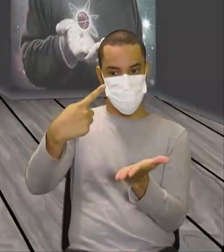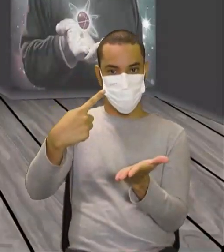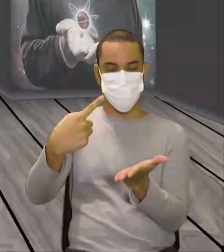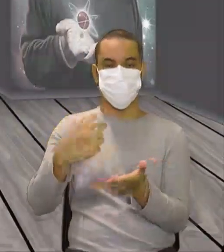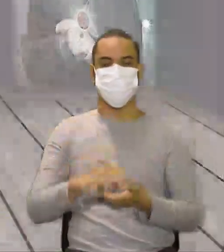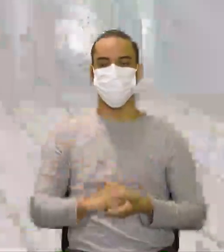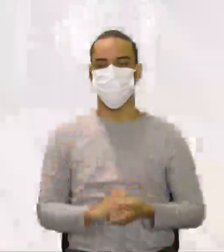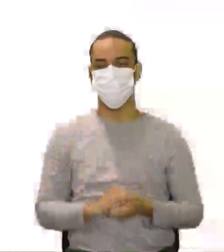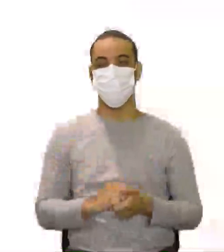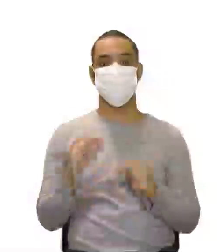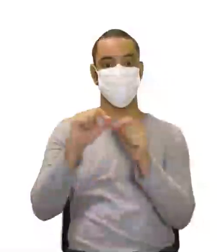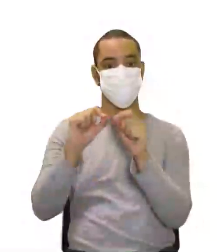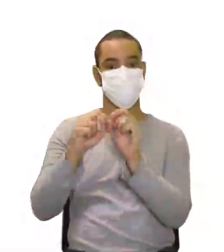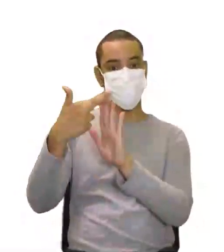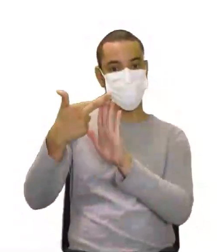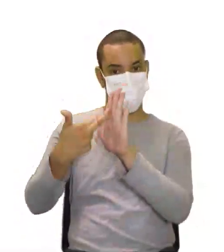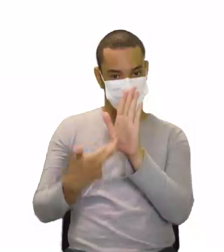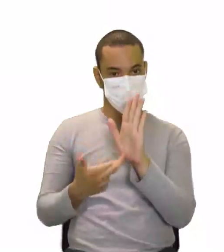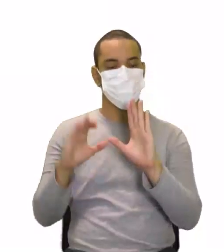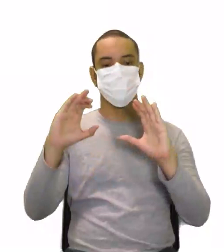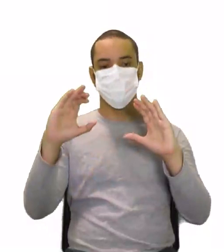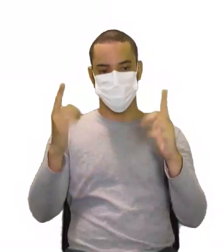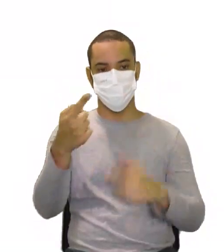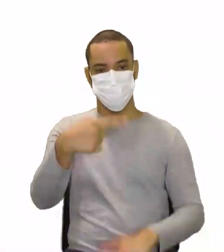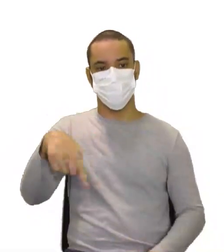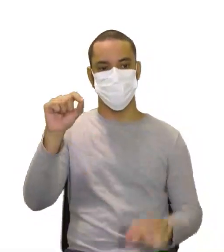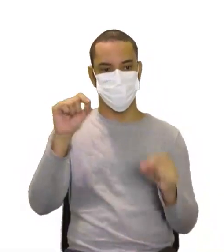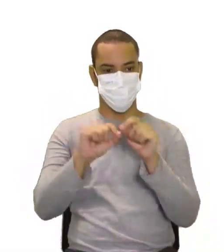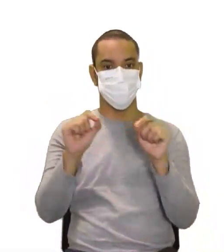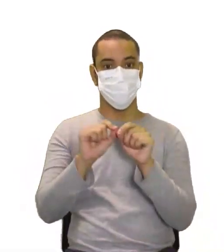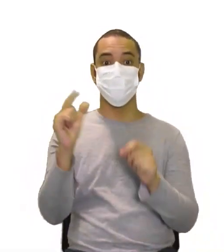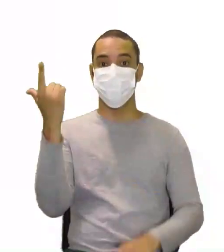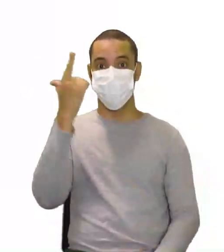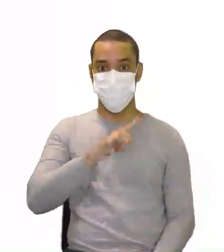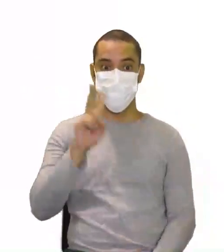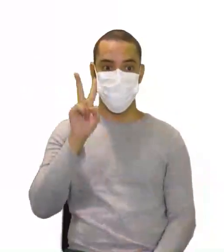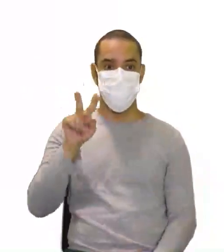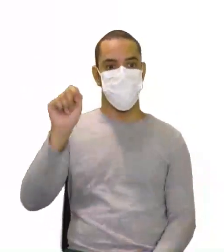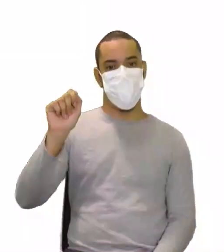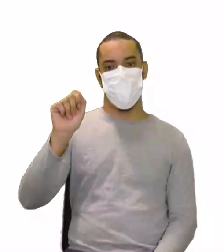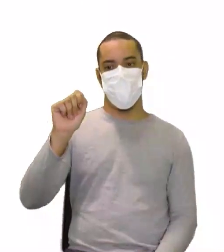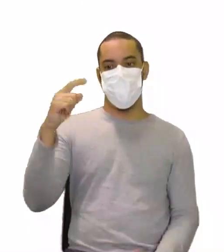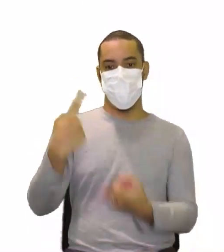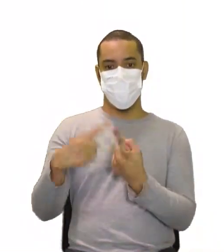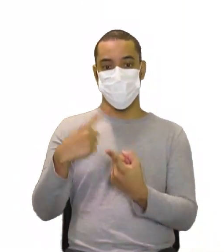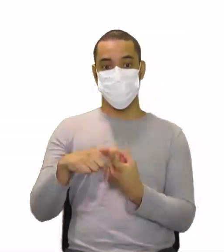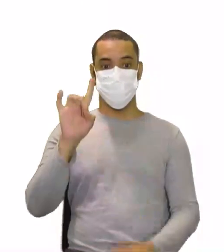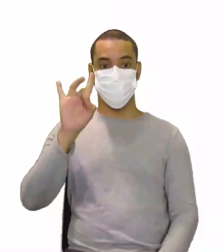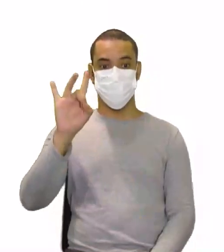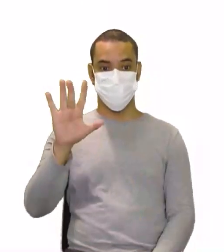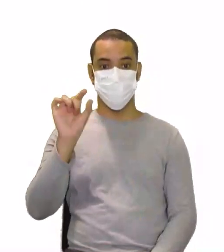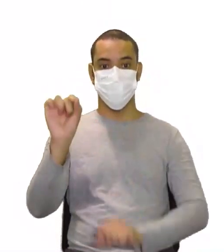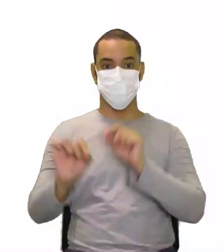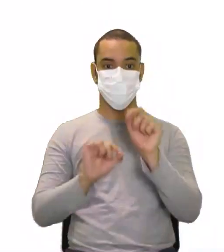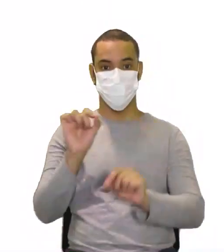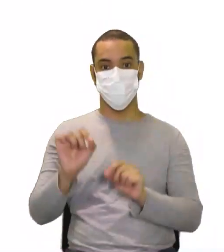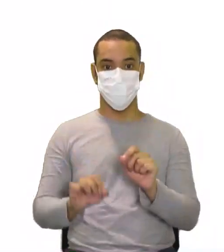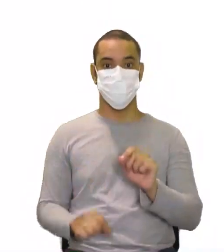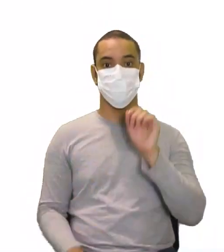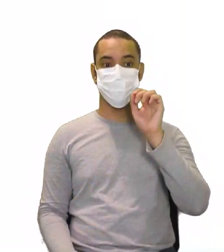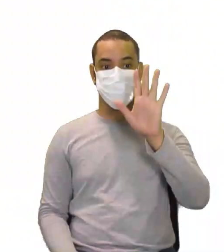lá? Fazendo a regrinha aí, com certeza vocês fizeram e chegaram que é a letra A. Por quê? Só é colocar aí a mãozinha